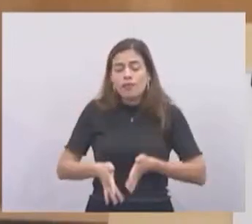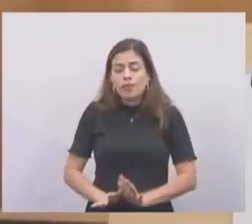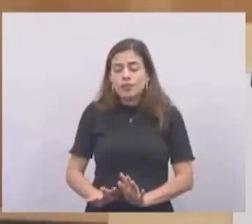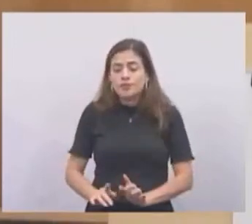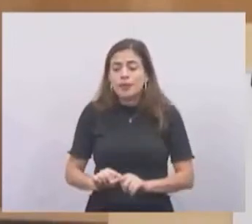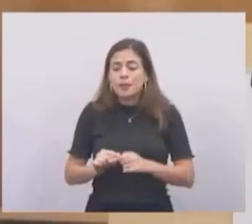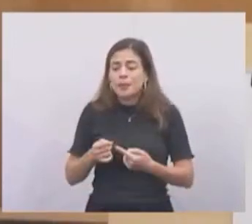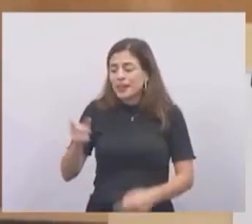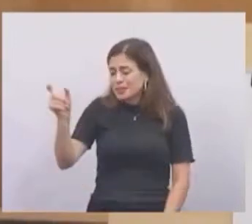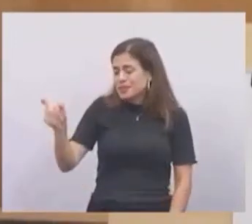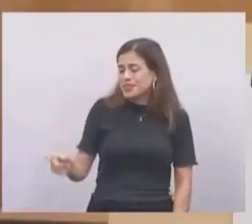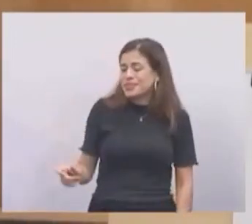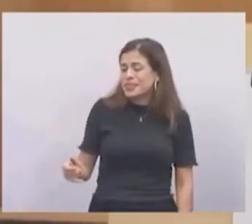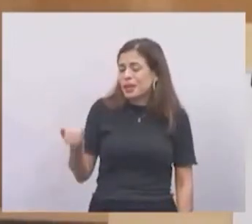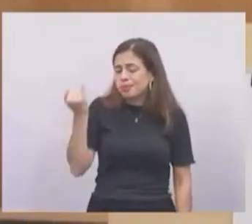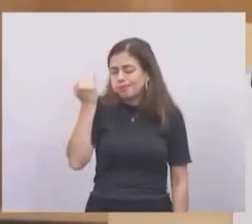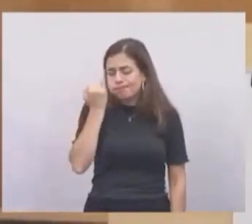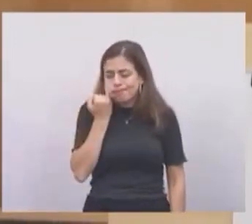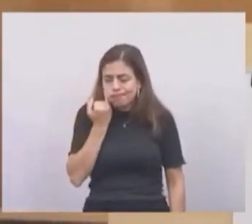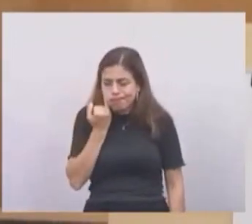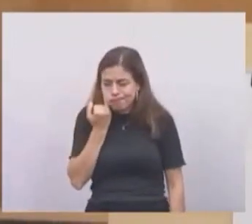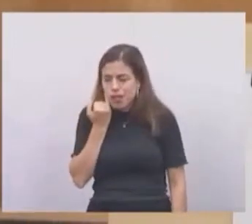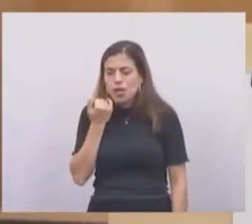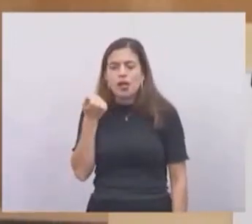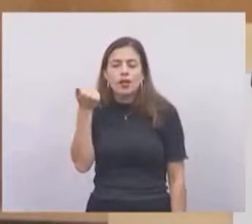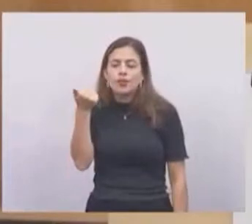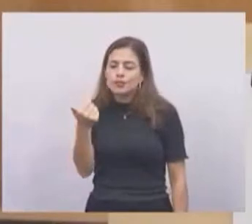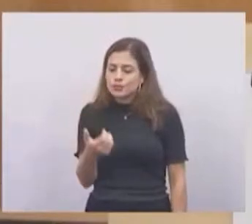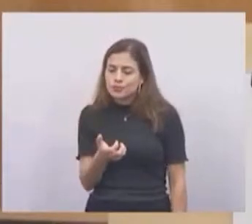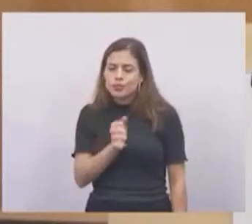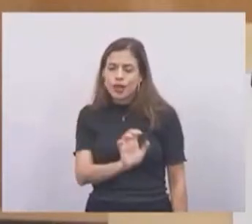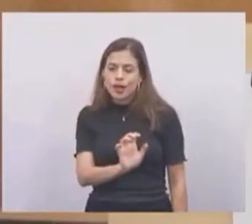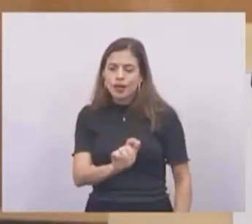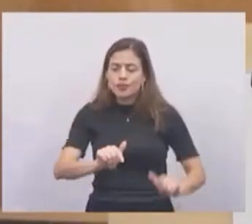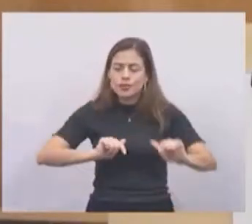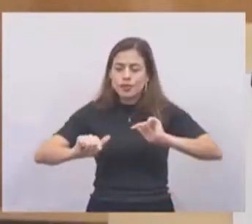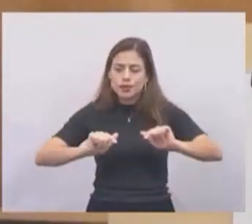Preguiça. Ela não quer ter o trabalho de deixar sua cadela, né,